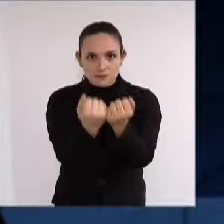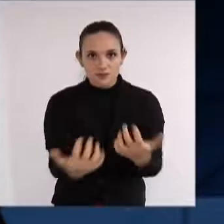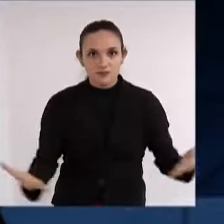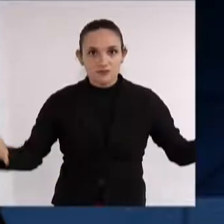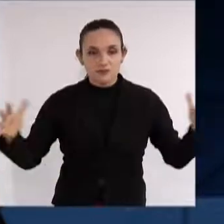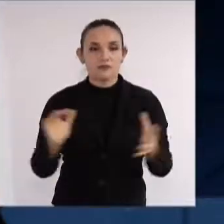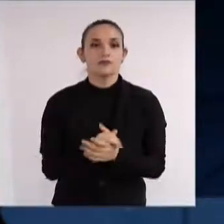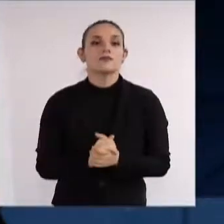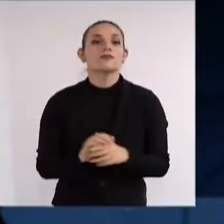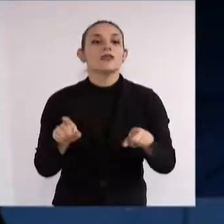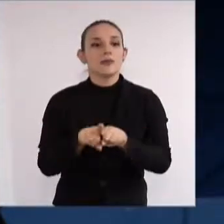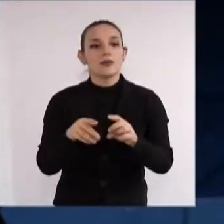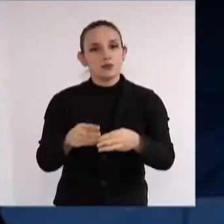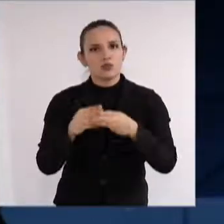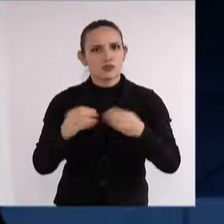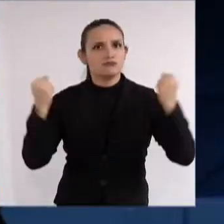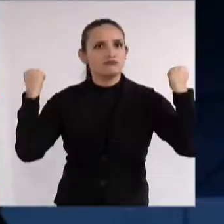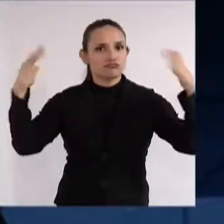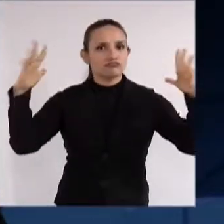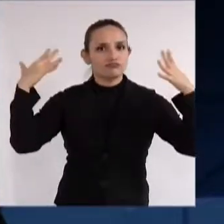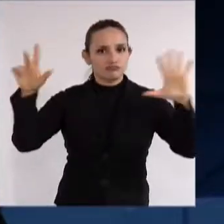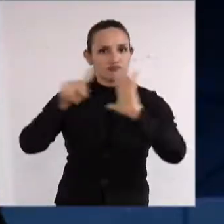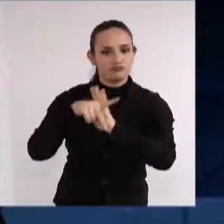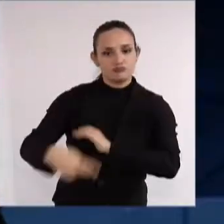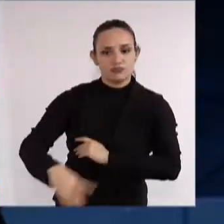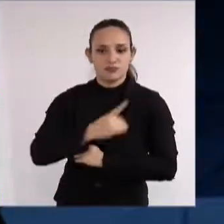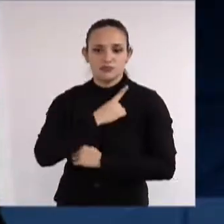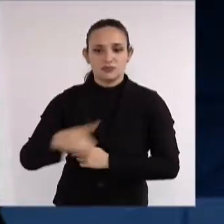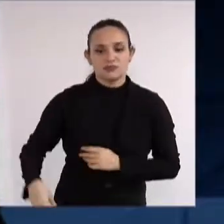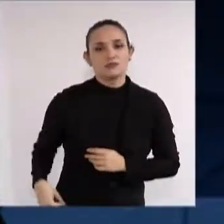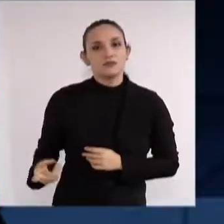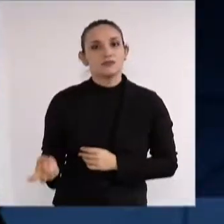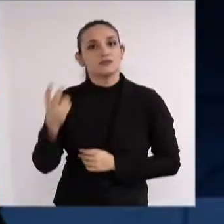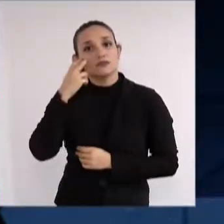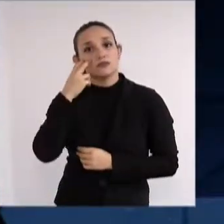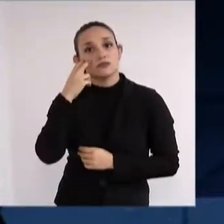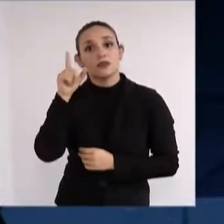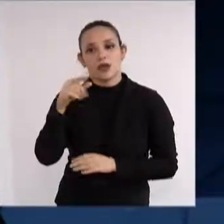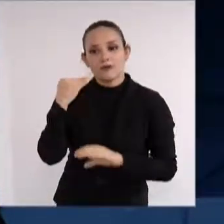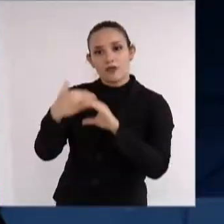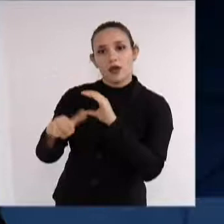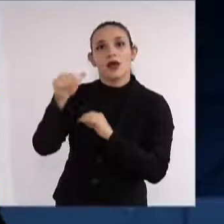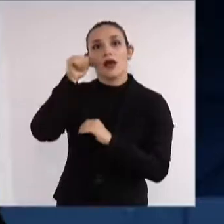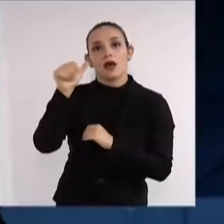moção de aplauso, de autoria do deputado Márcio Fernandes,